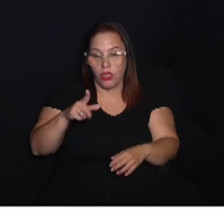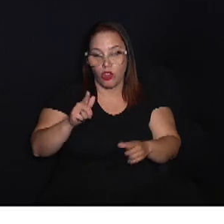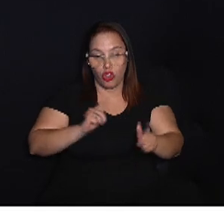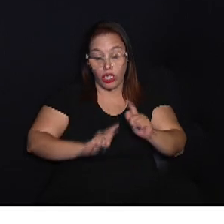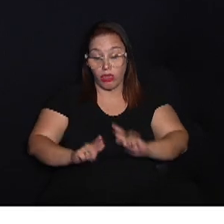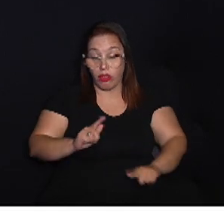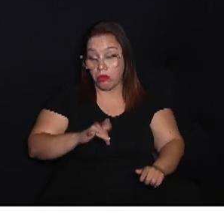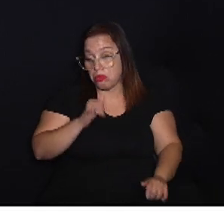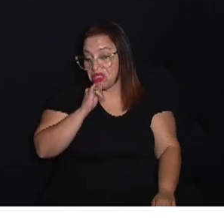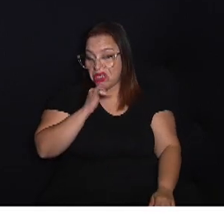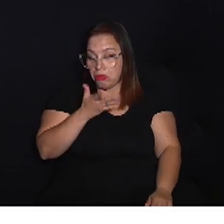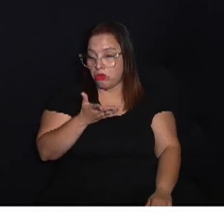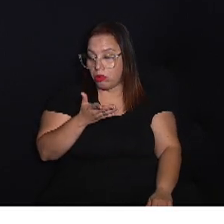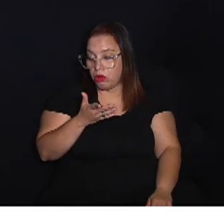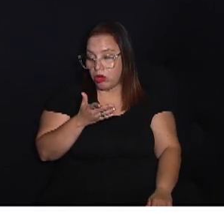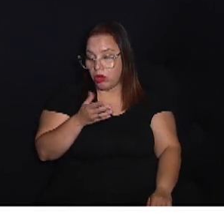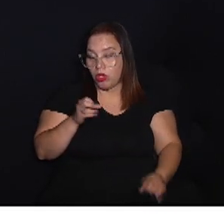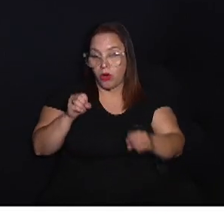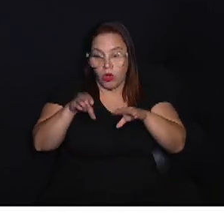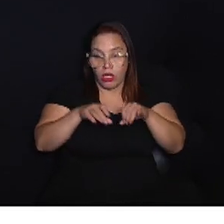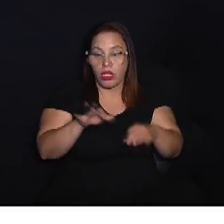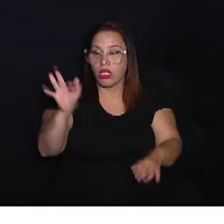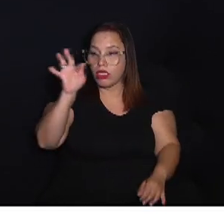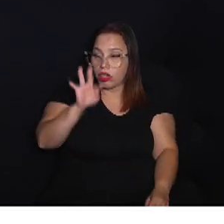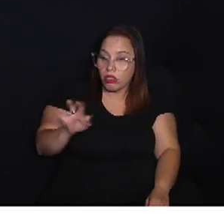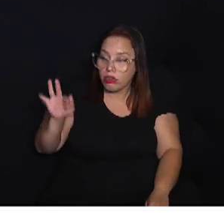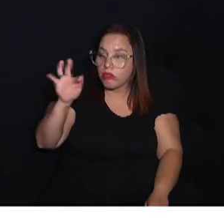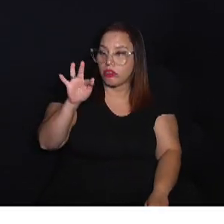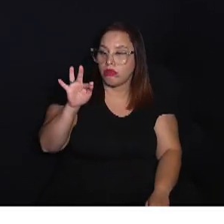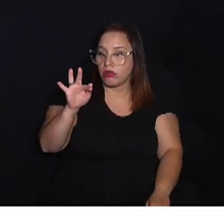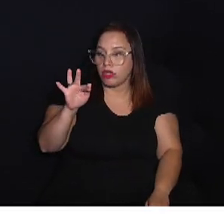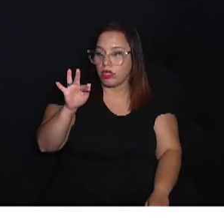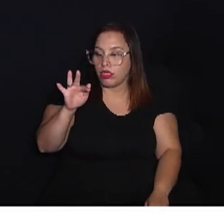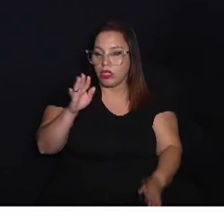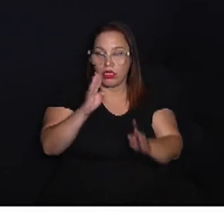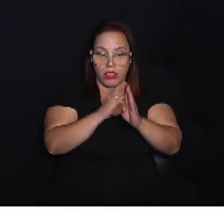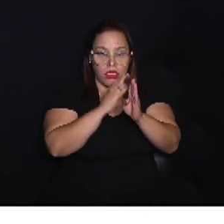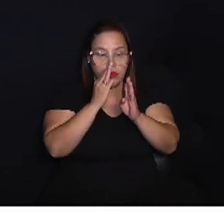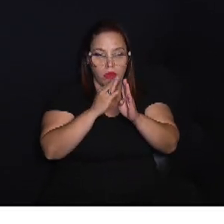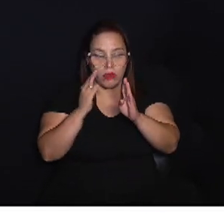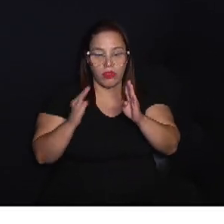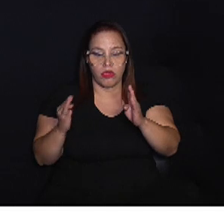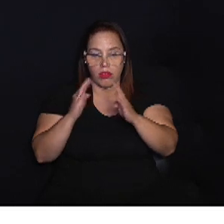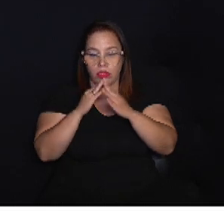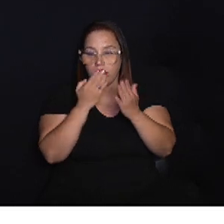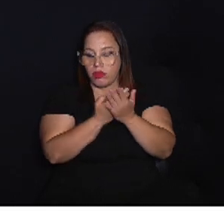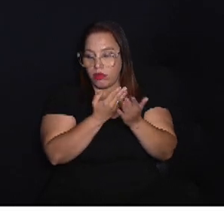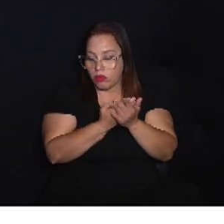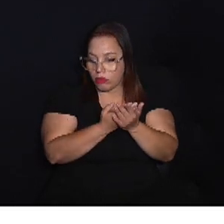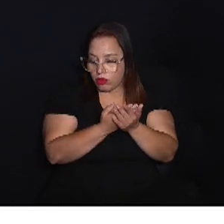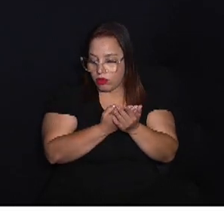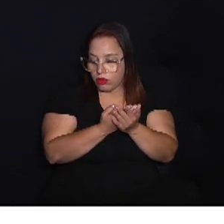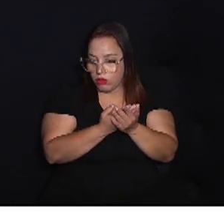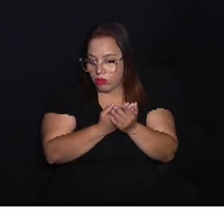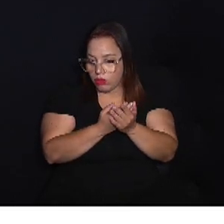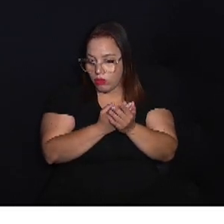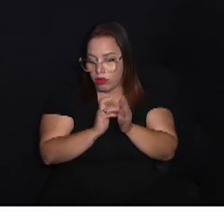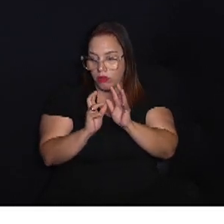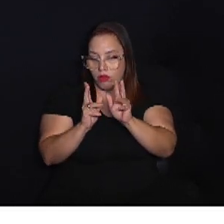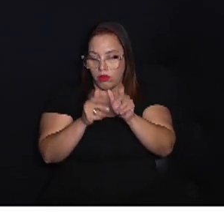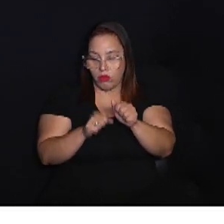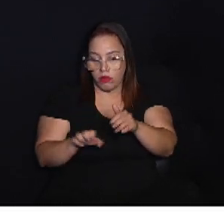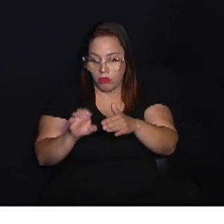gestão, para a área do ensino superior, para a área de bibliotecas escolares, para o mundo